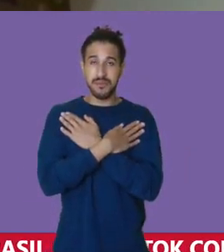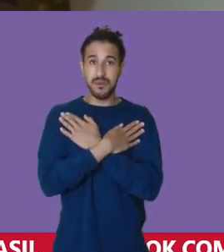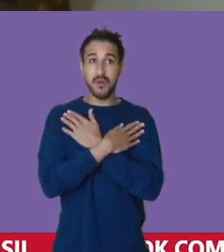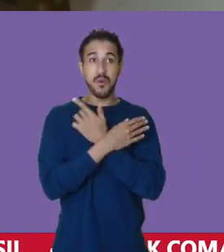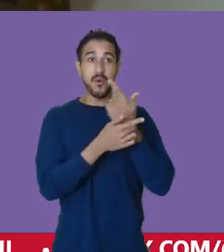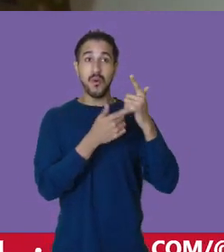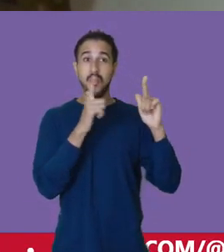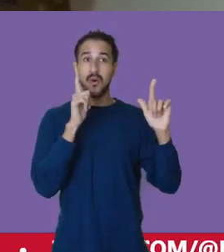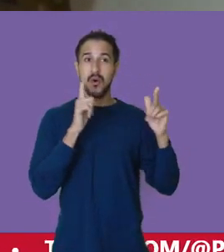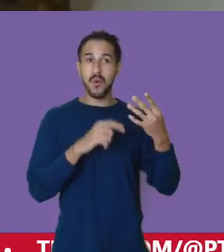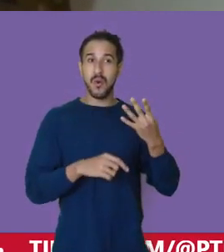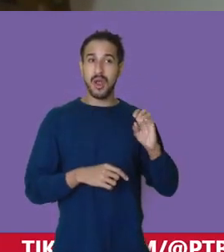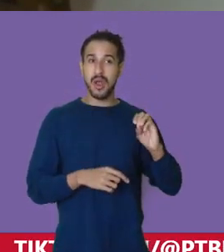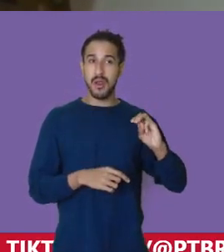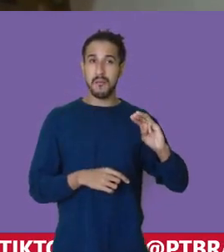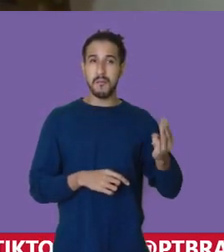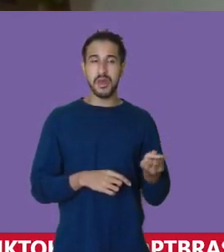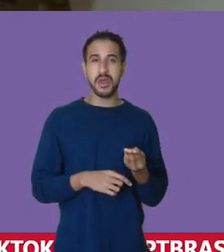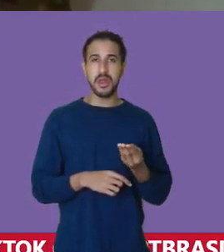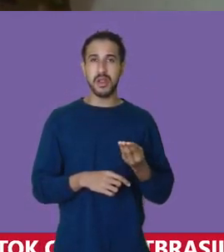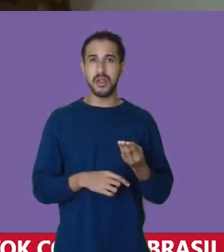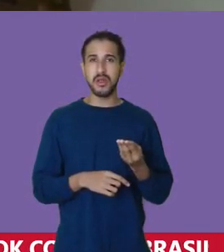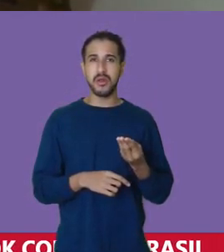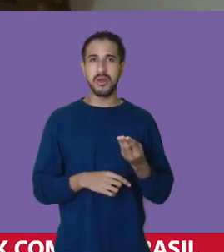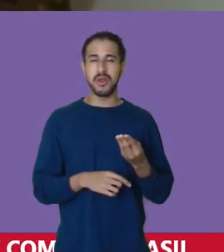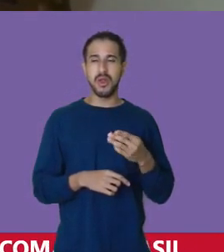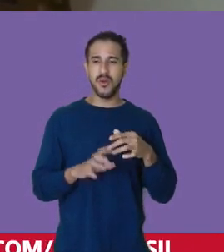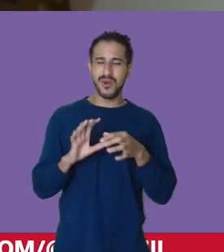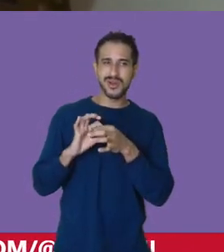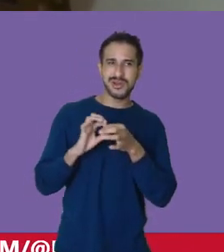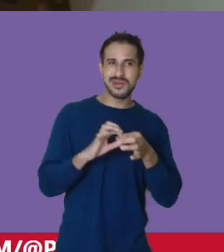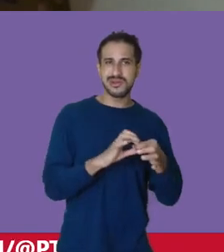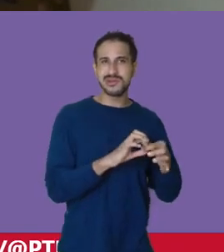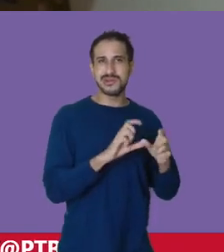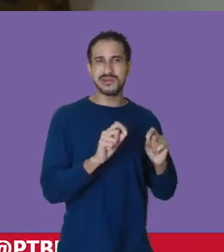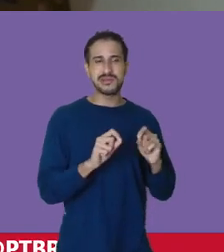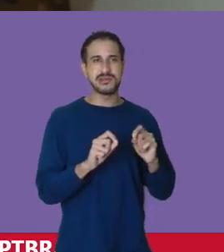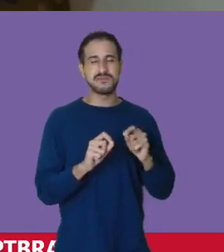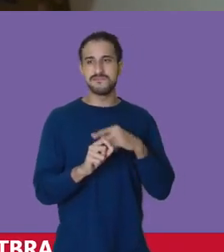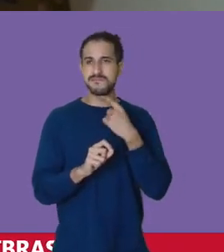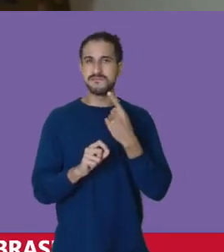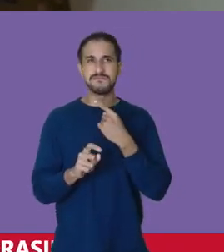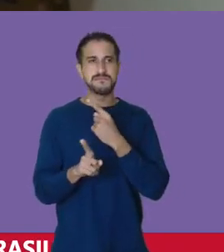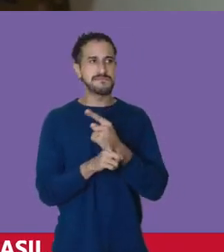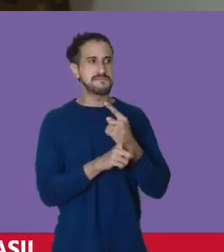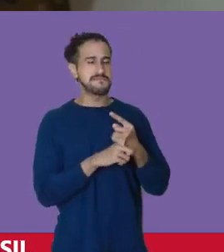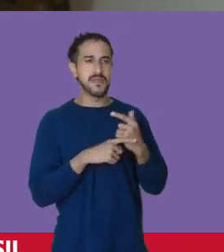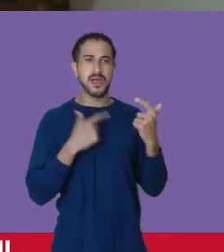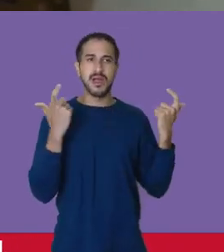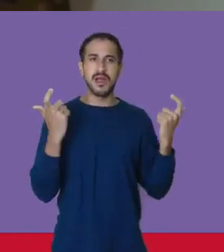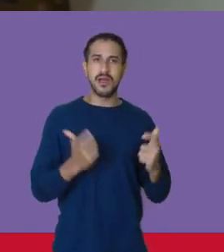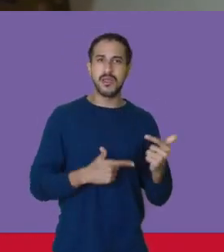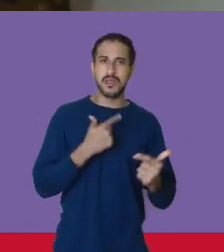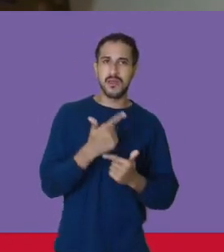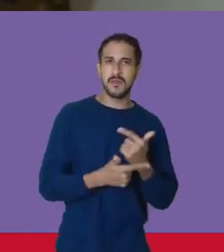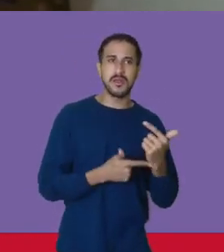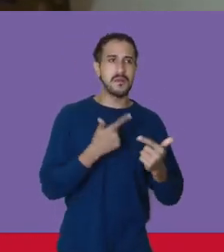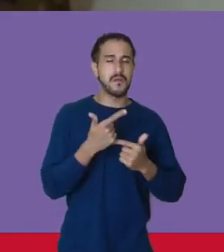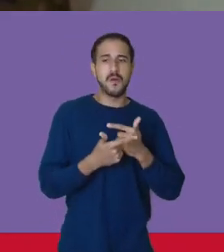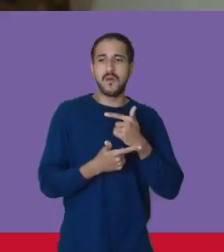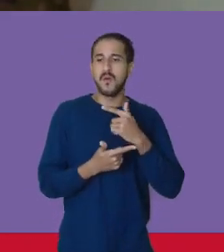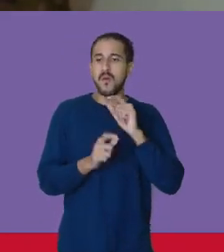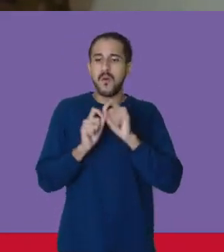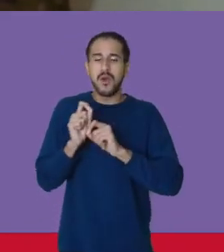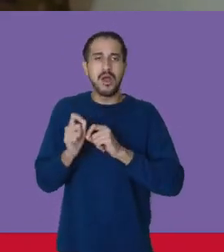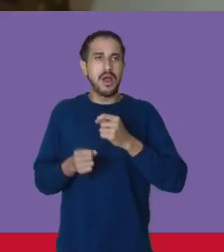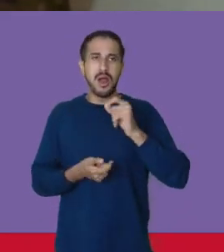outros 40 milhões simplesmente se encontram numa condição de não encontrarem onde trabalhar e trabalharem naquilo que